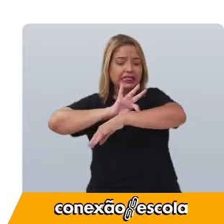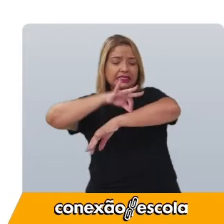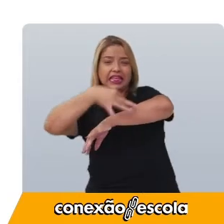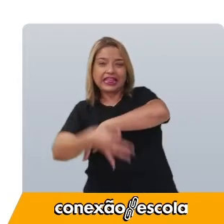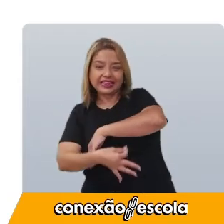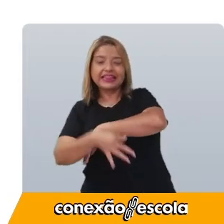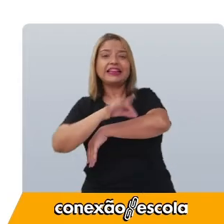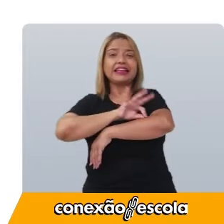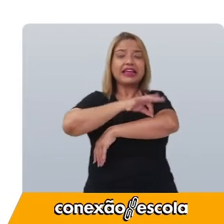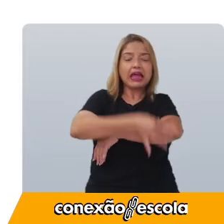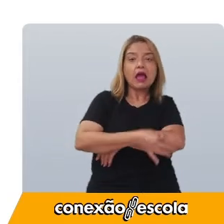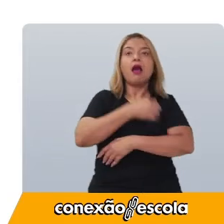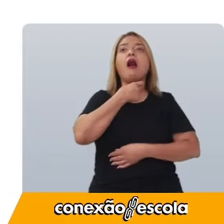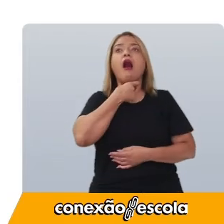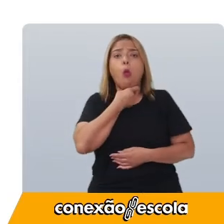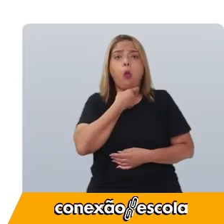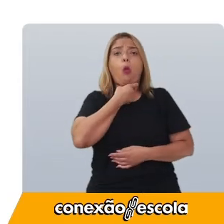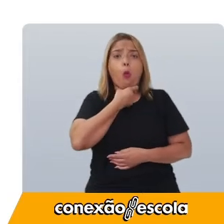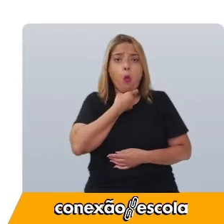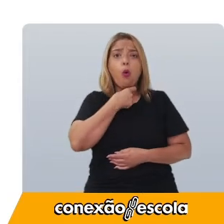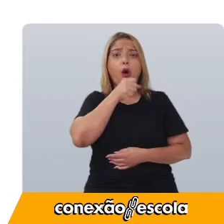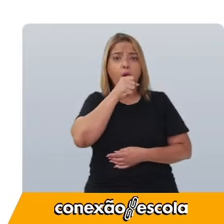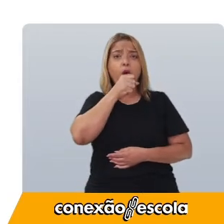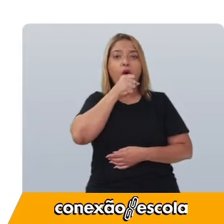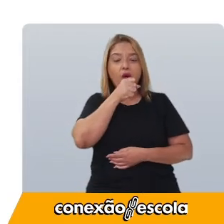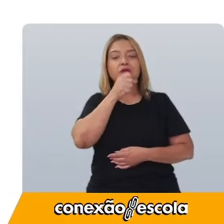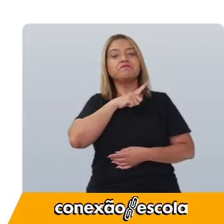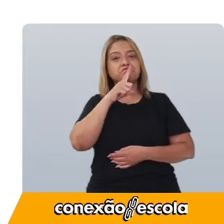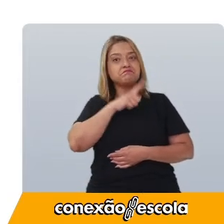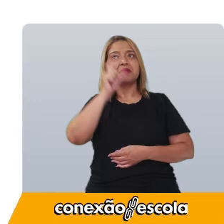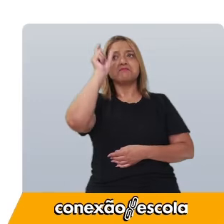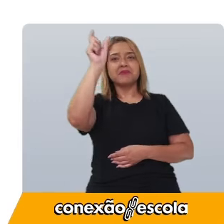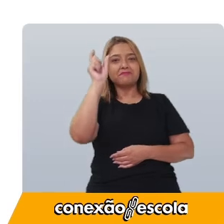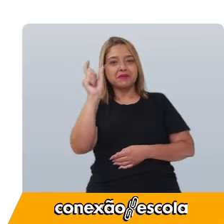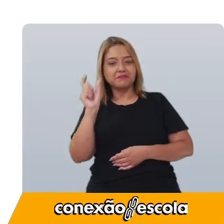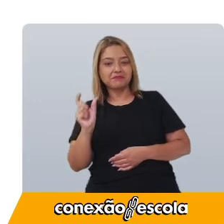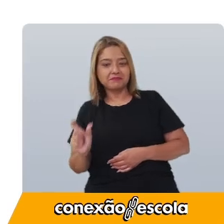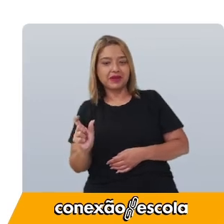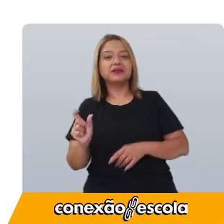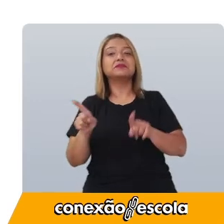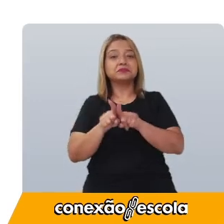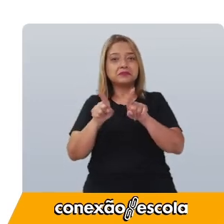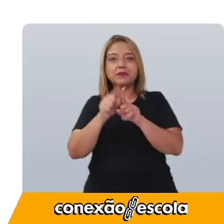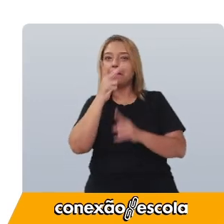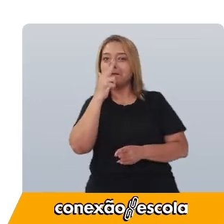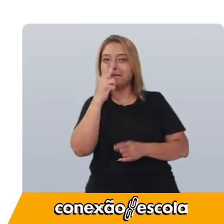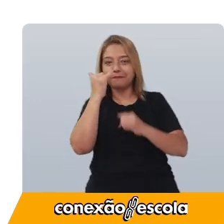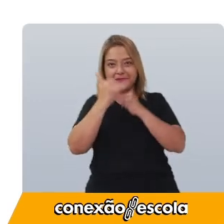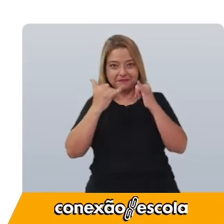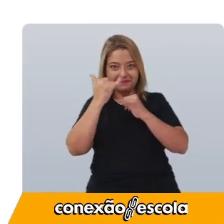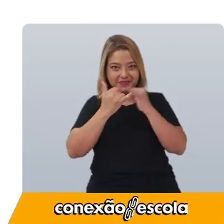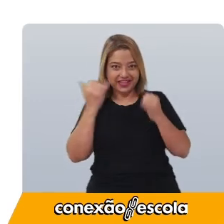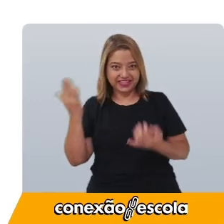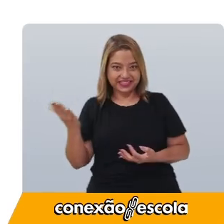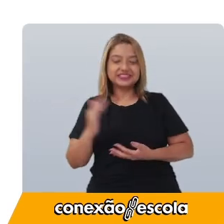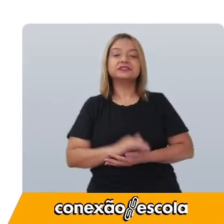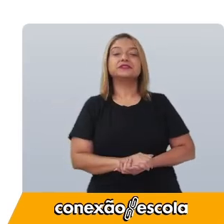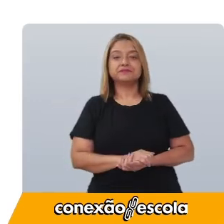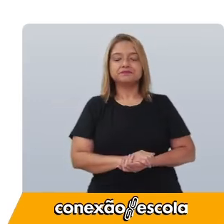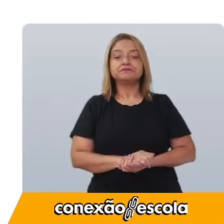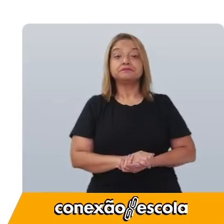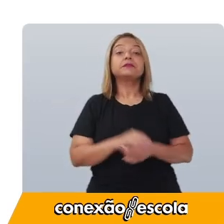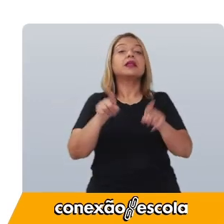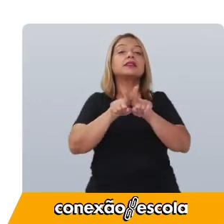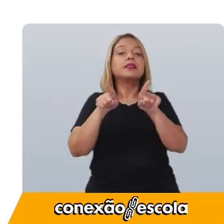descolar e engasgar. Todas terminam parecidas. Depois a gente